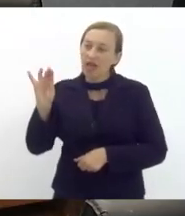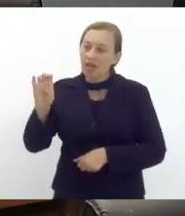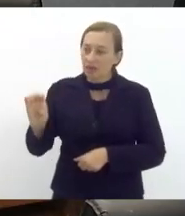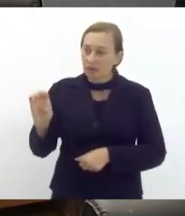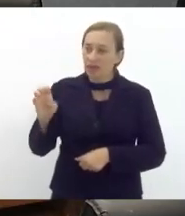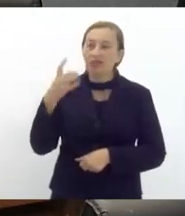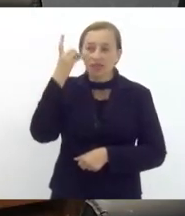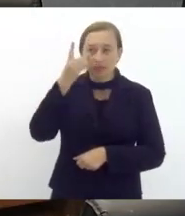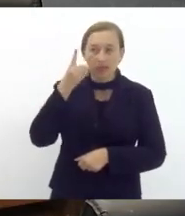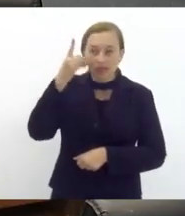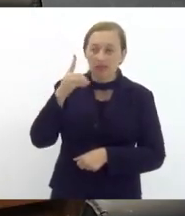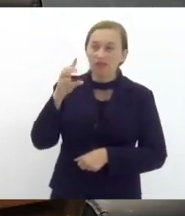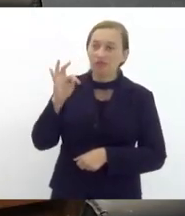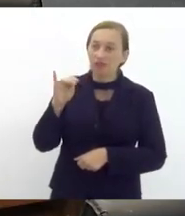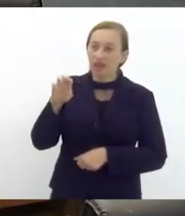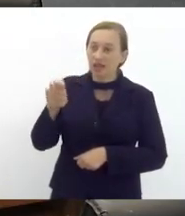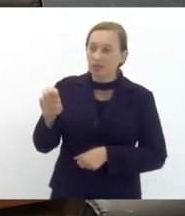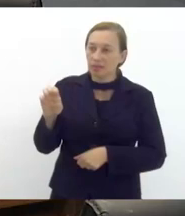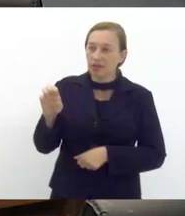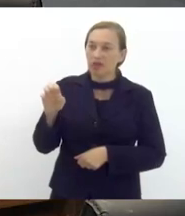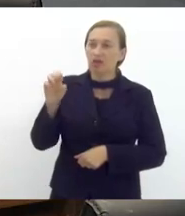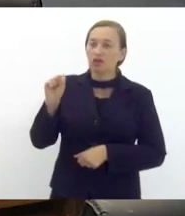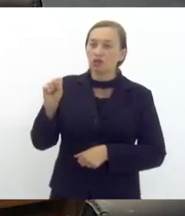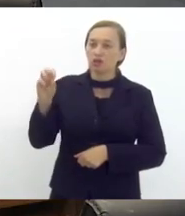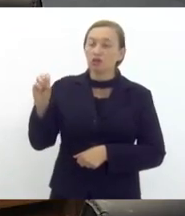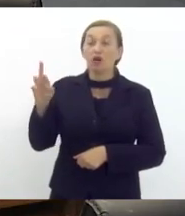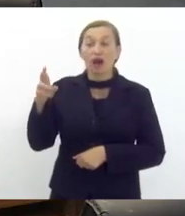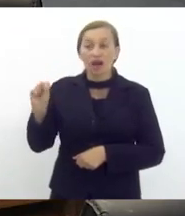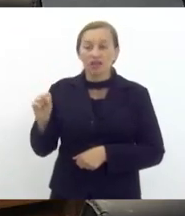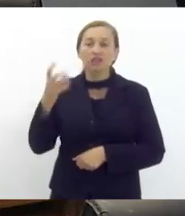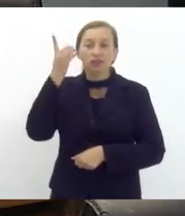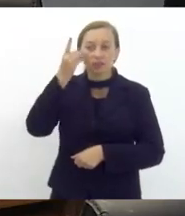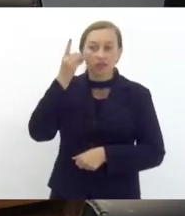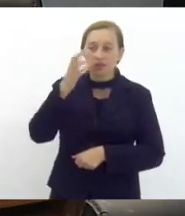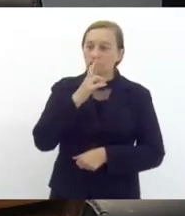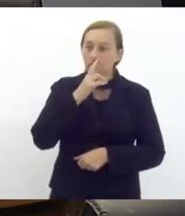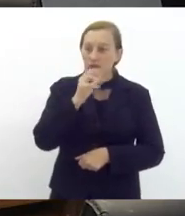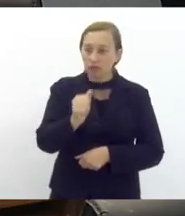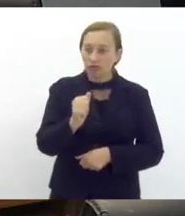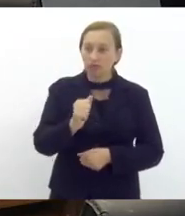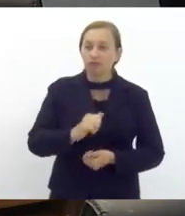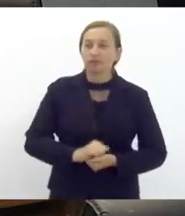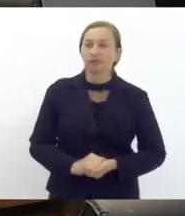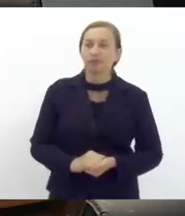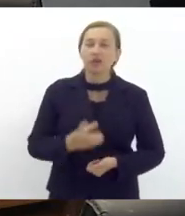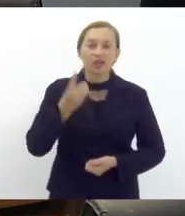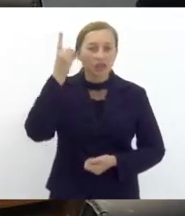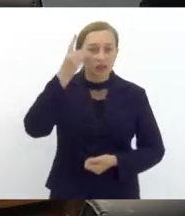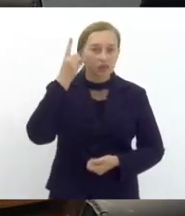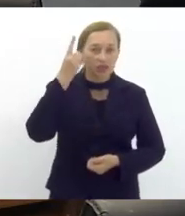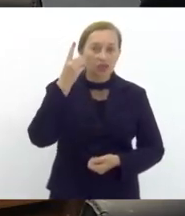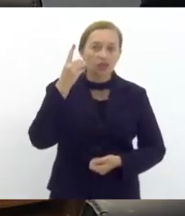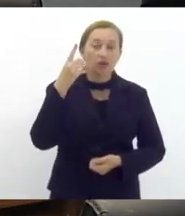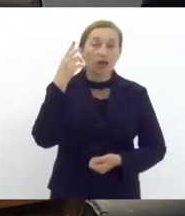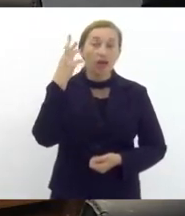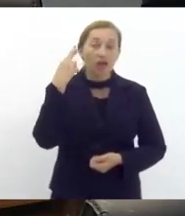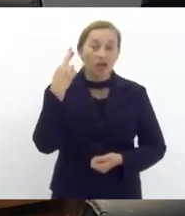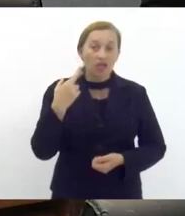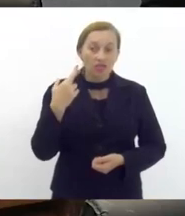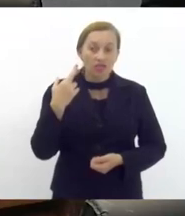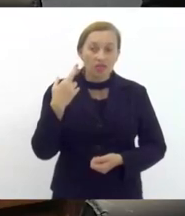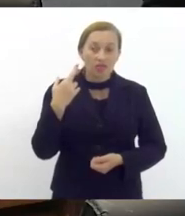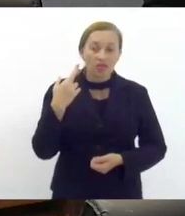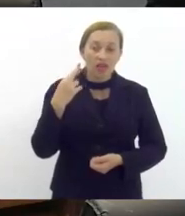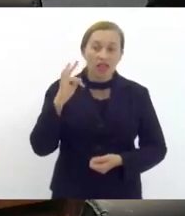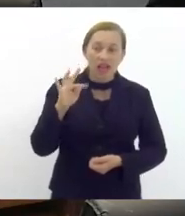Deputado Felipe Soares Deputado Rodrigo Amorim Deputado Renato Machado Deputado